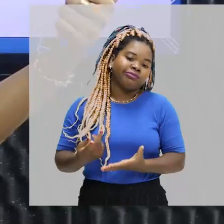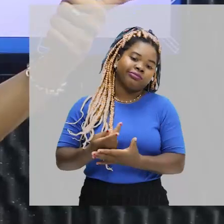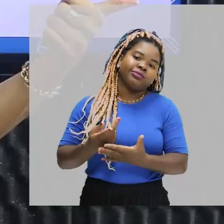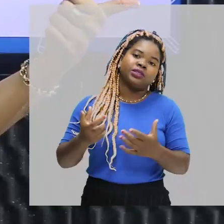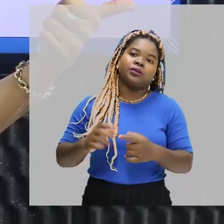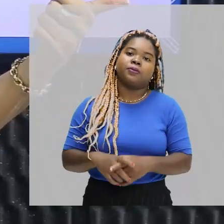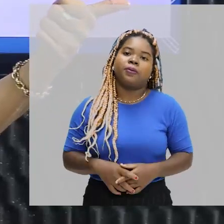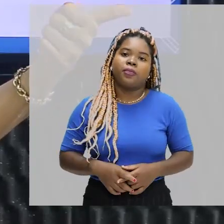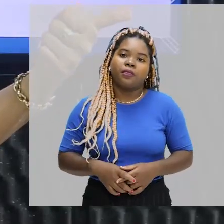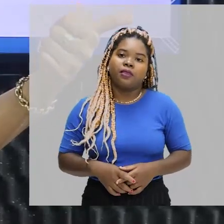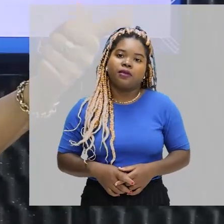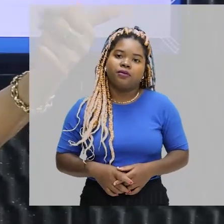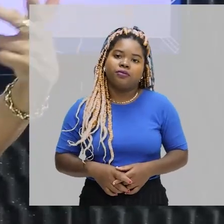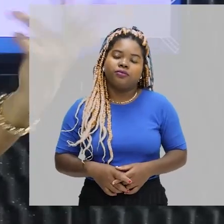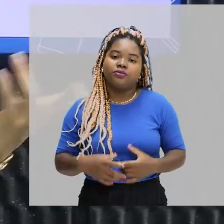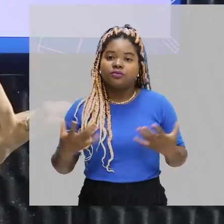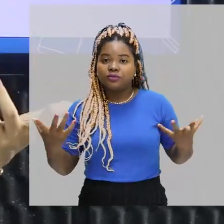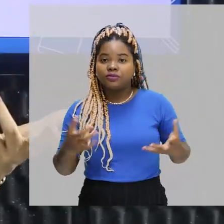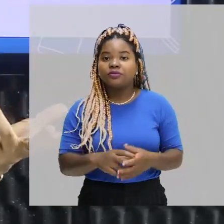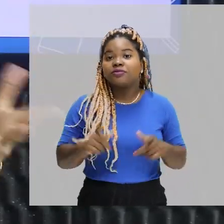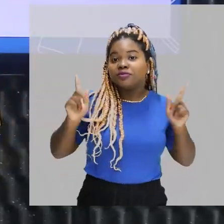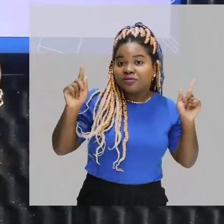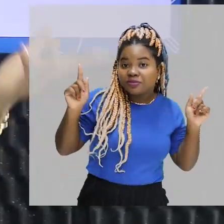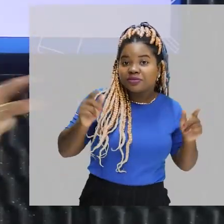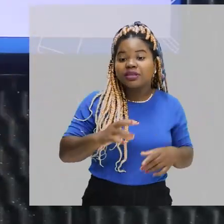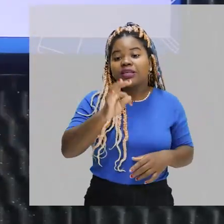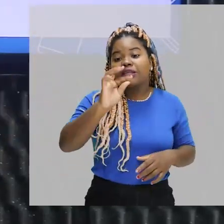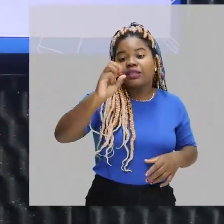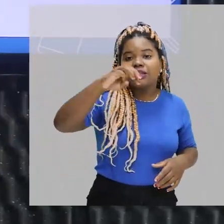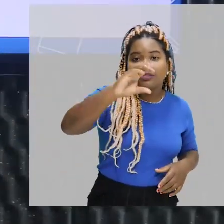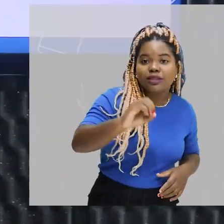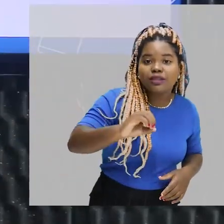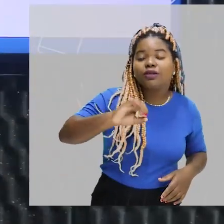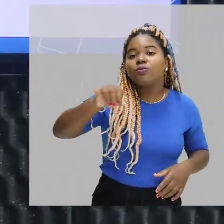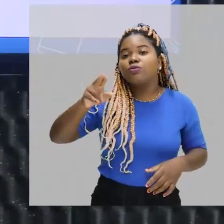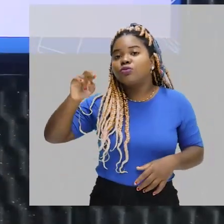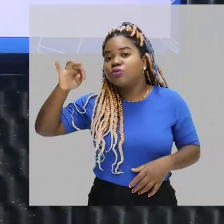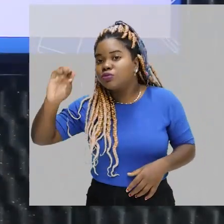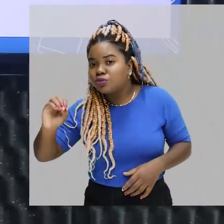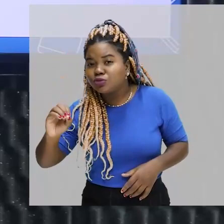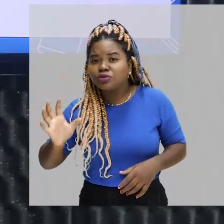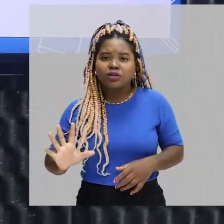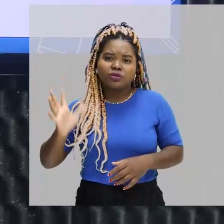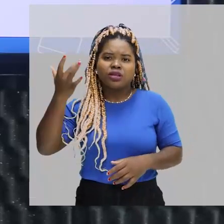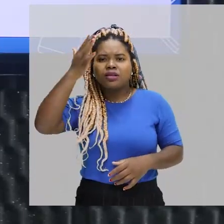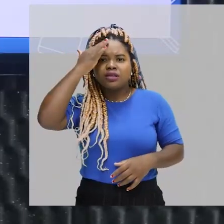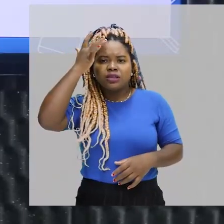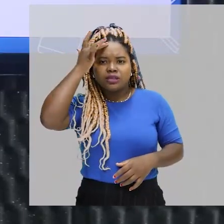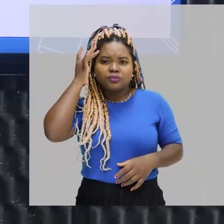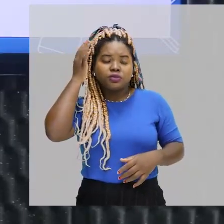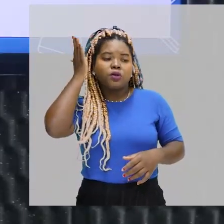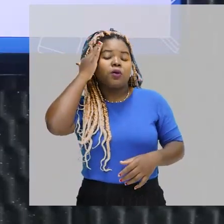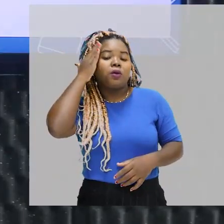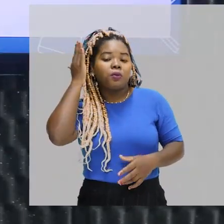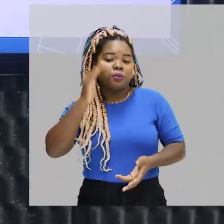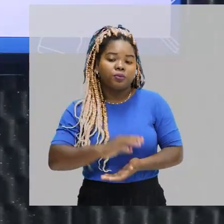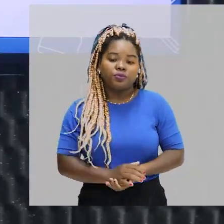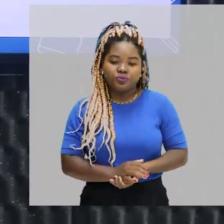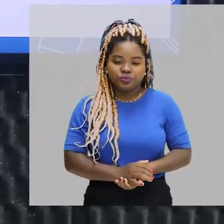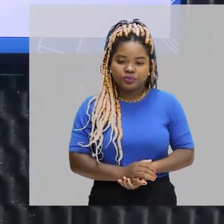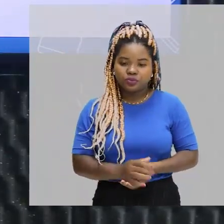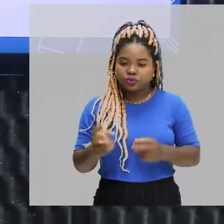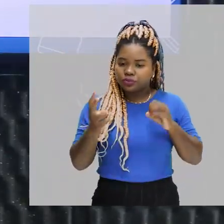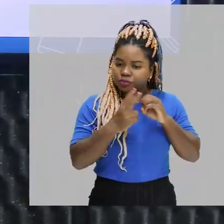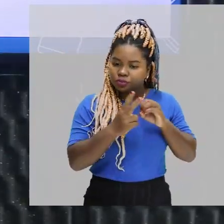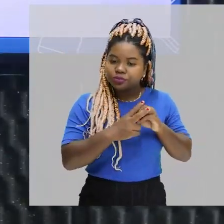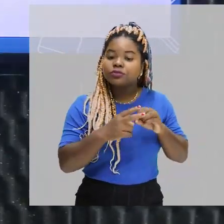estamos juntos, pô. O bagulho é doido, o bagulho, essas coisas vão surgindo aí e as pessoas entendem. Então, aqui o verbo